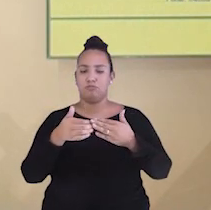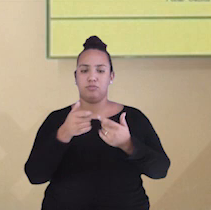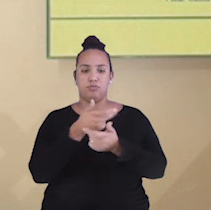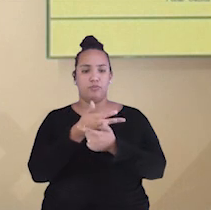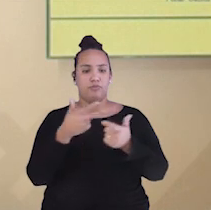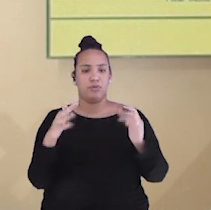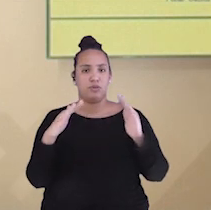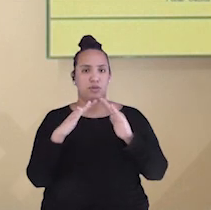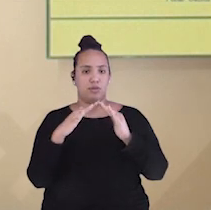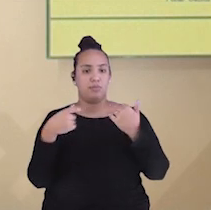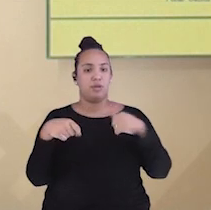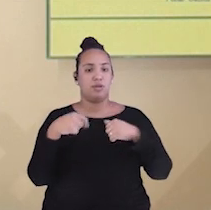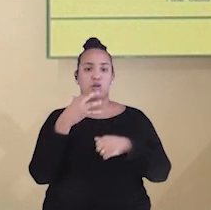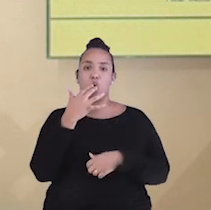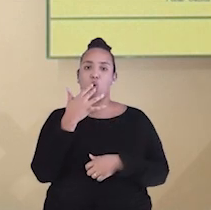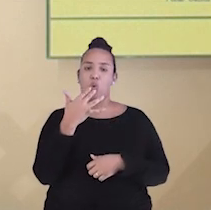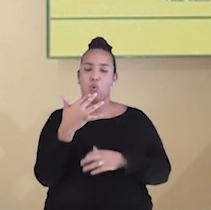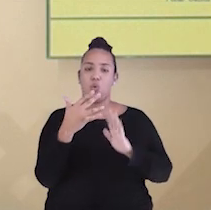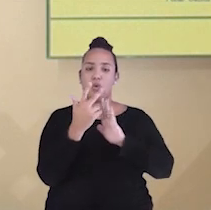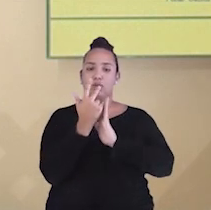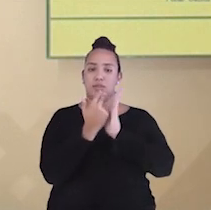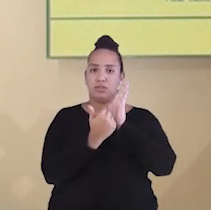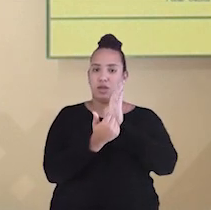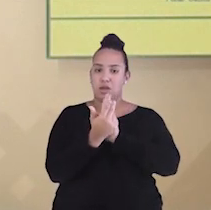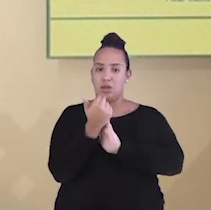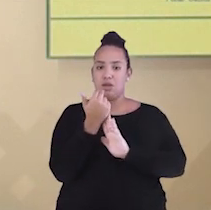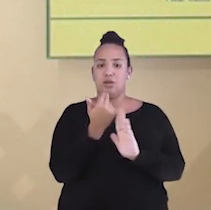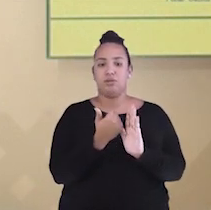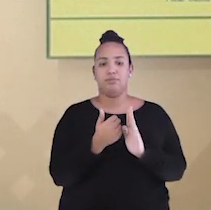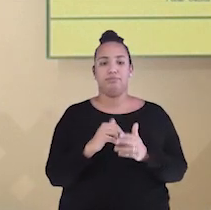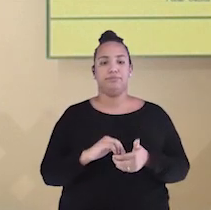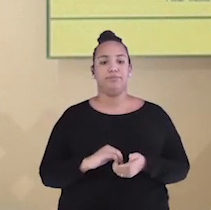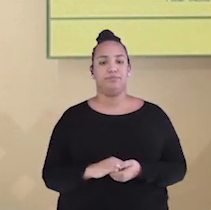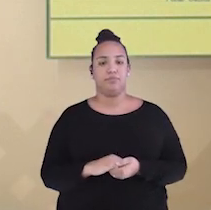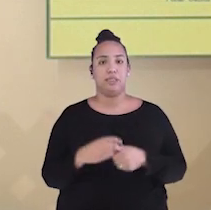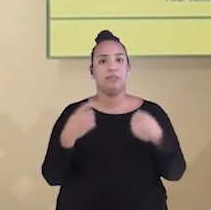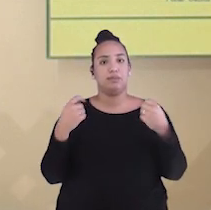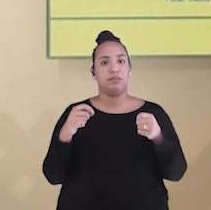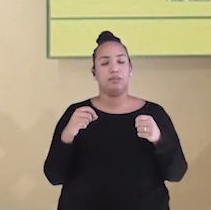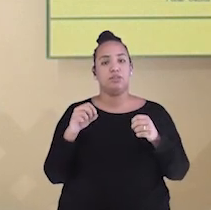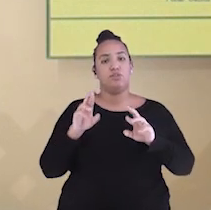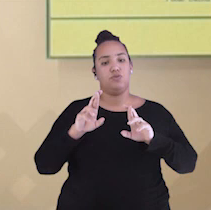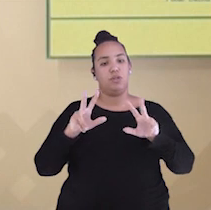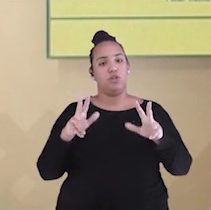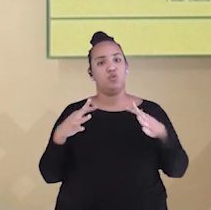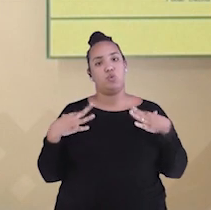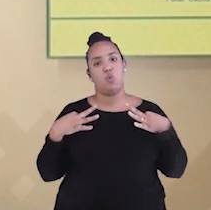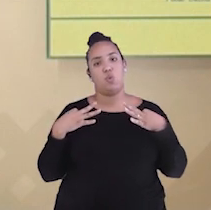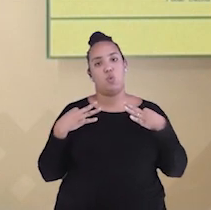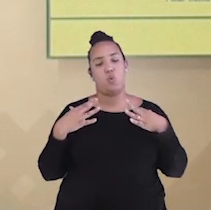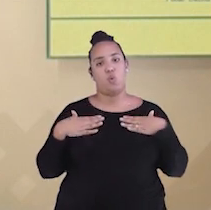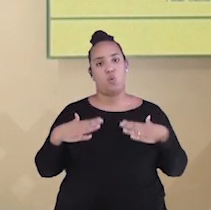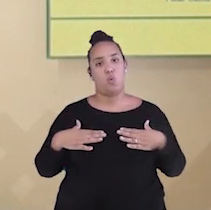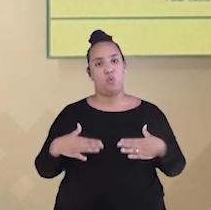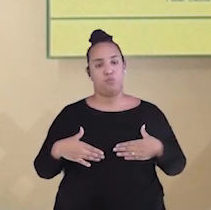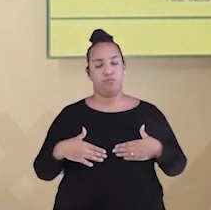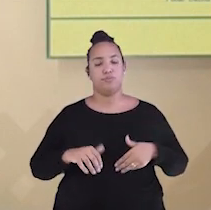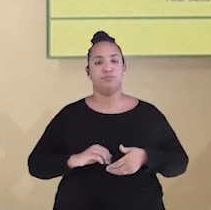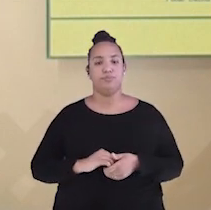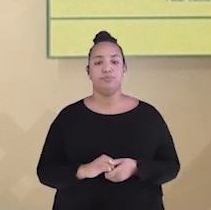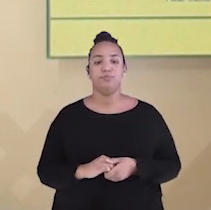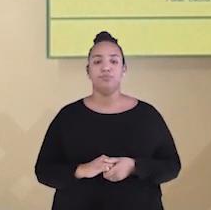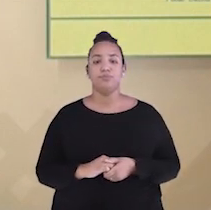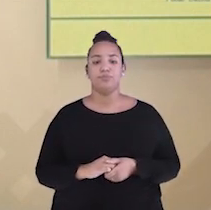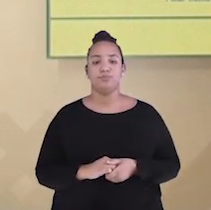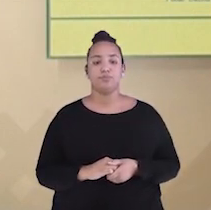bom? Sendo colorido, tendo algum desenho. Pra diferenciar também do corpinho Sim. da boneca. E aí a